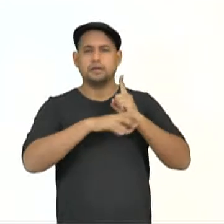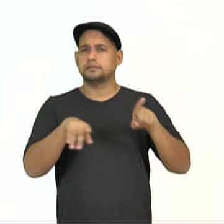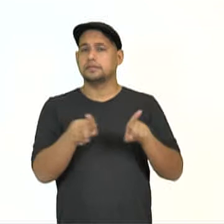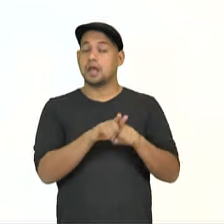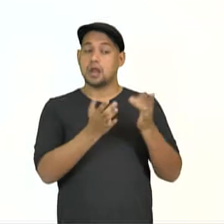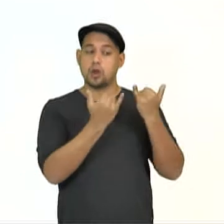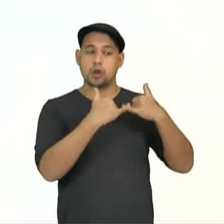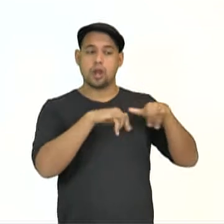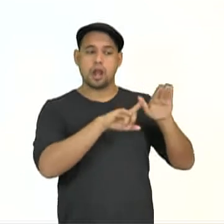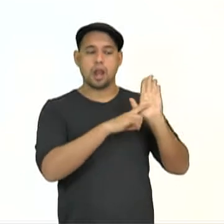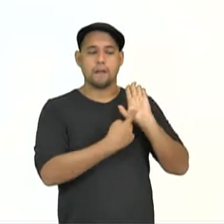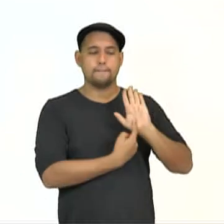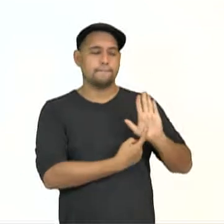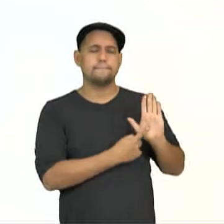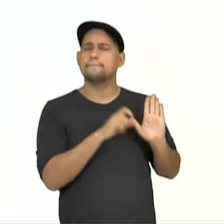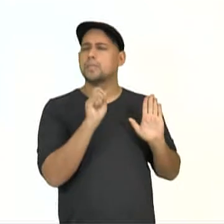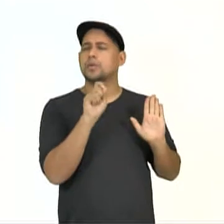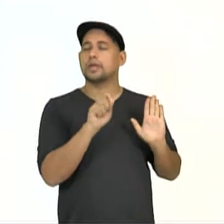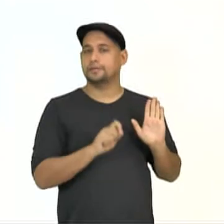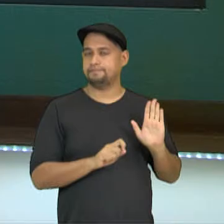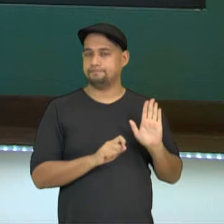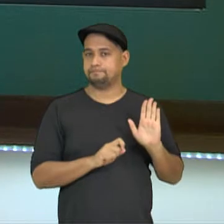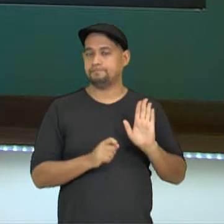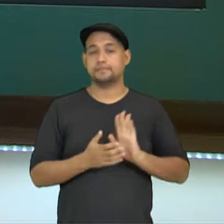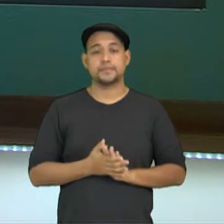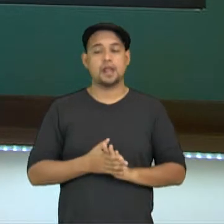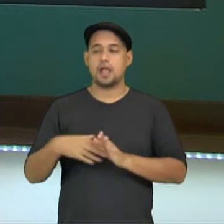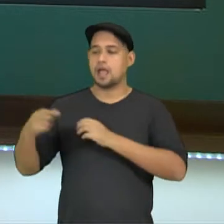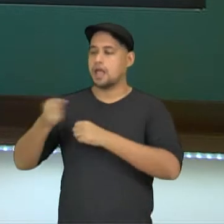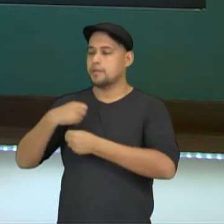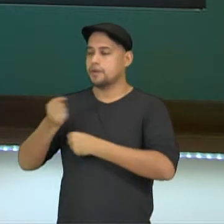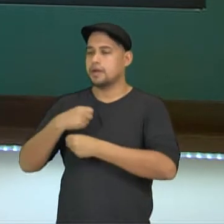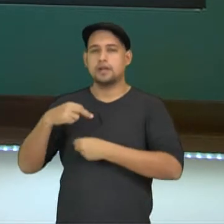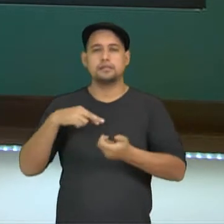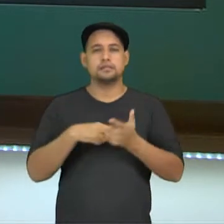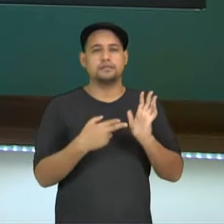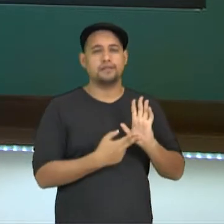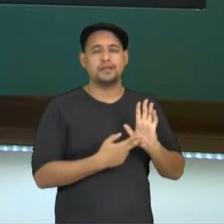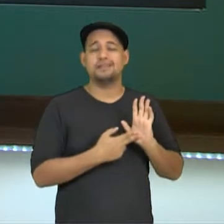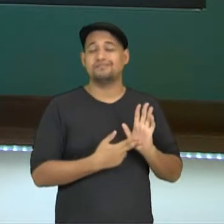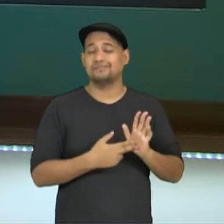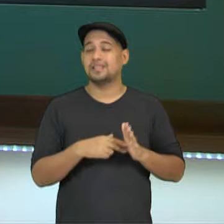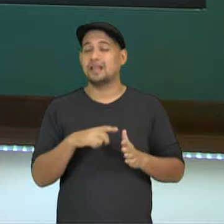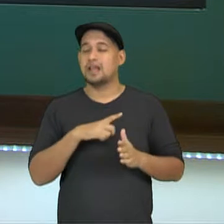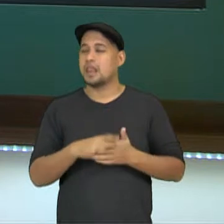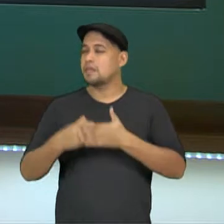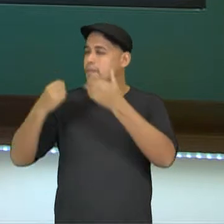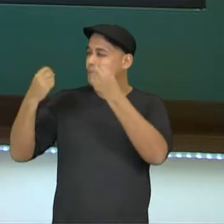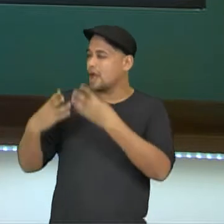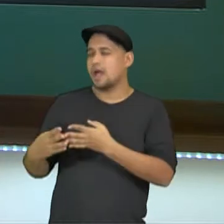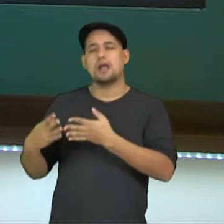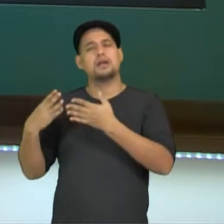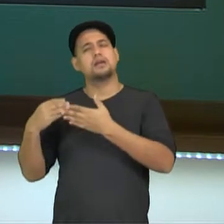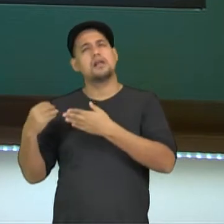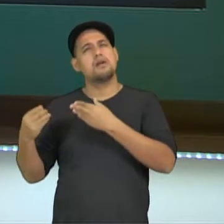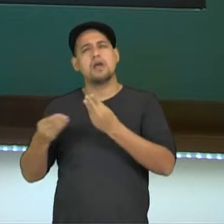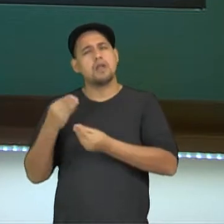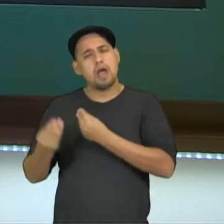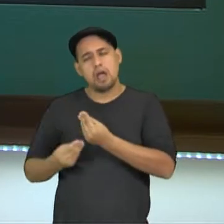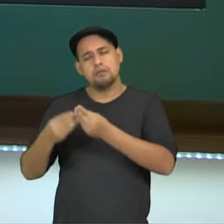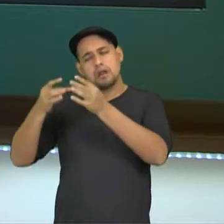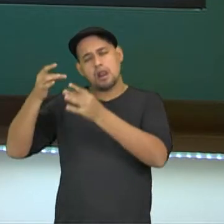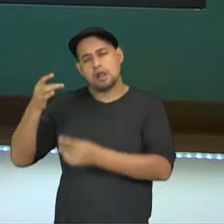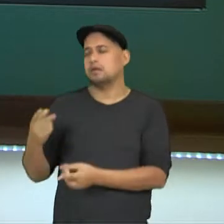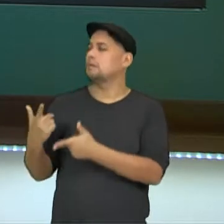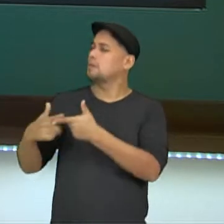ela apresenta o fato. A reportagem, ela problematiza, ela discute, ela argumenta,